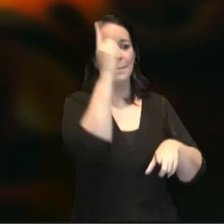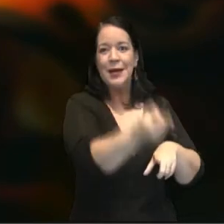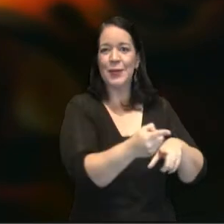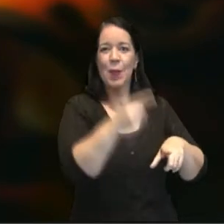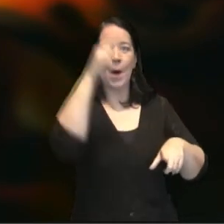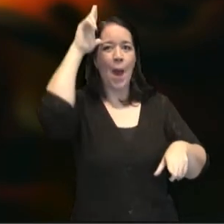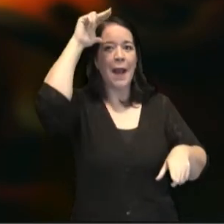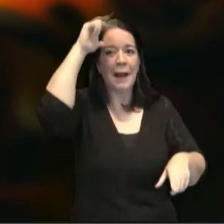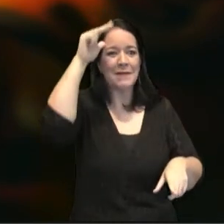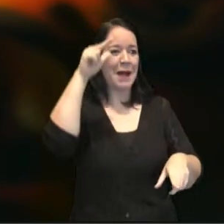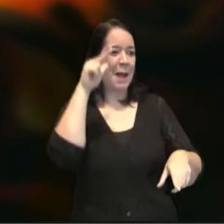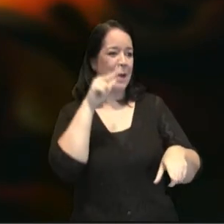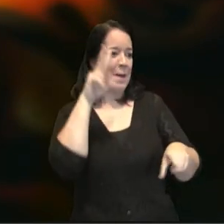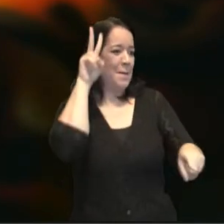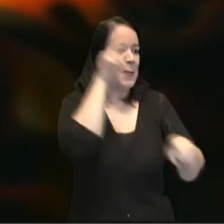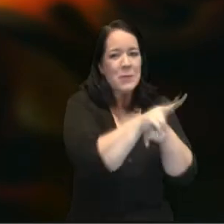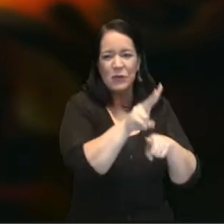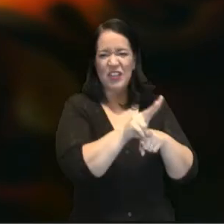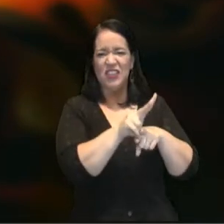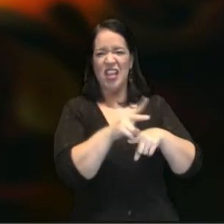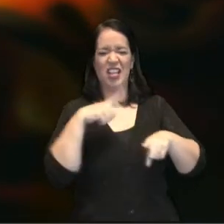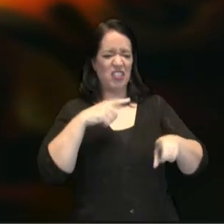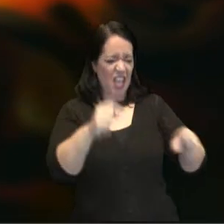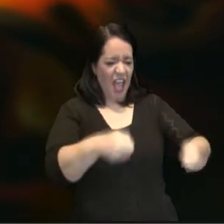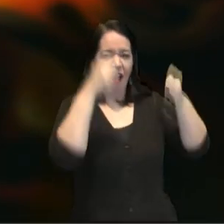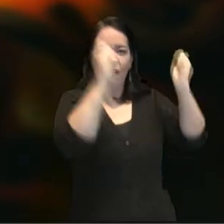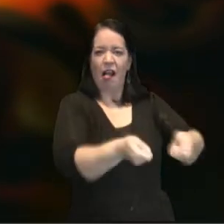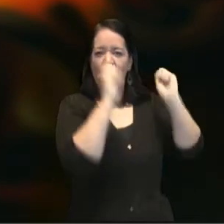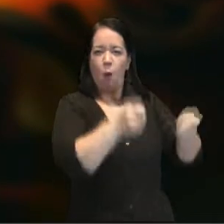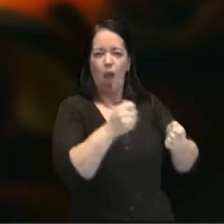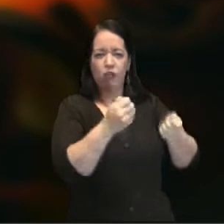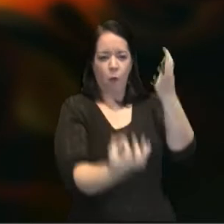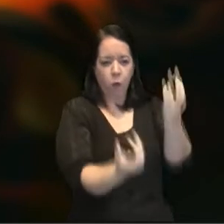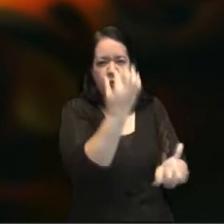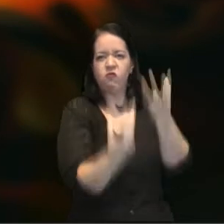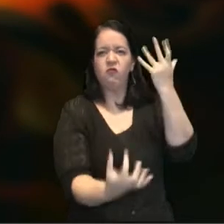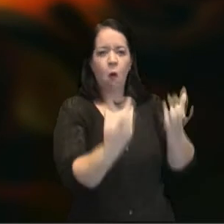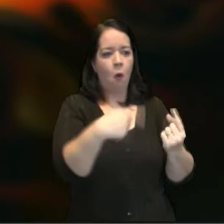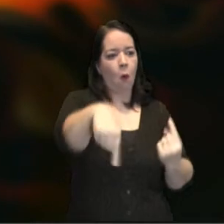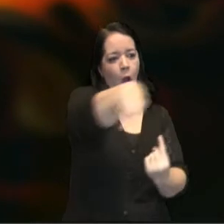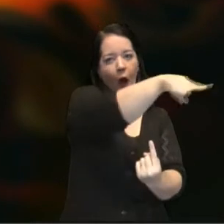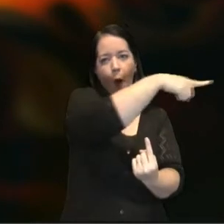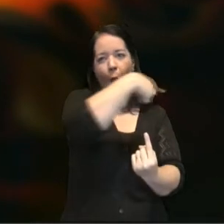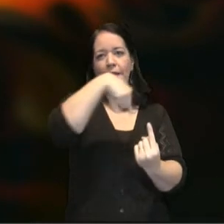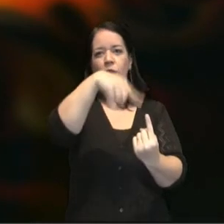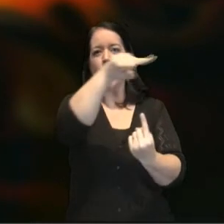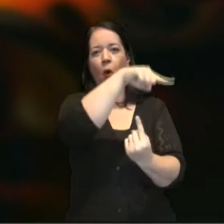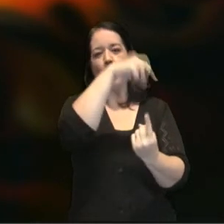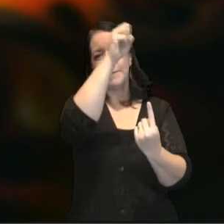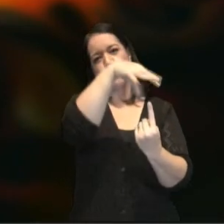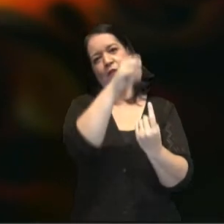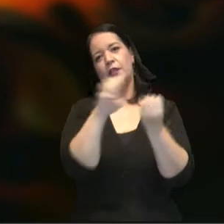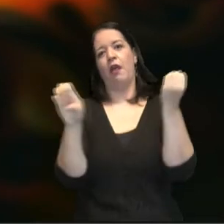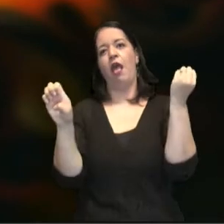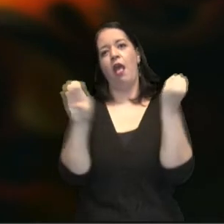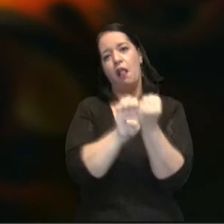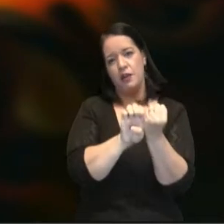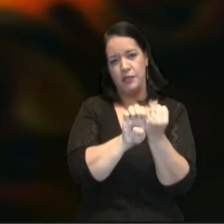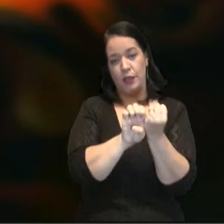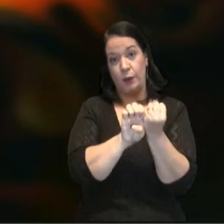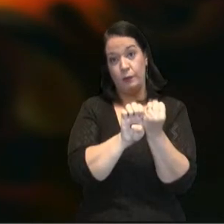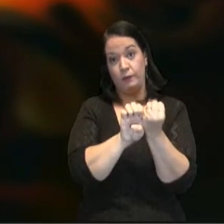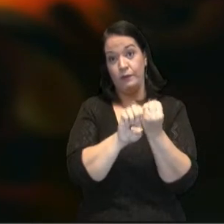de cavalos e carros de fogo em redor de Eliseu. Então Eliseu lhes disse: não é